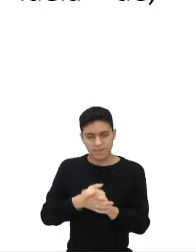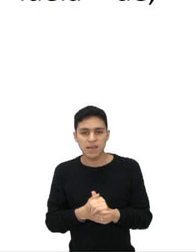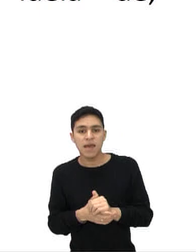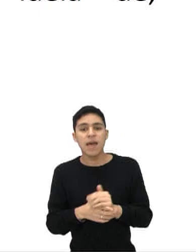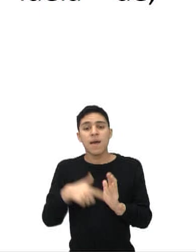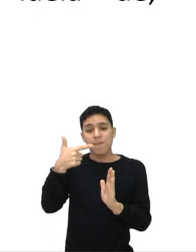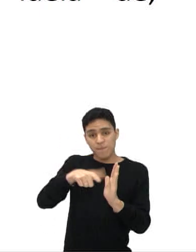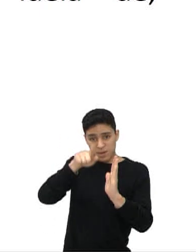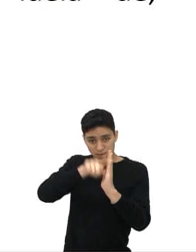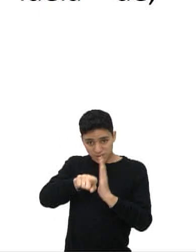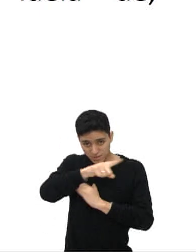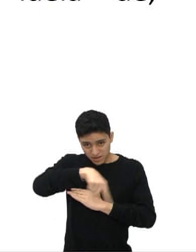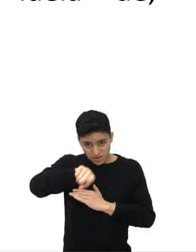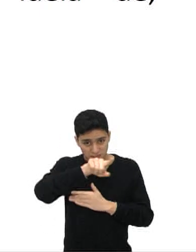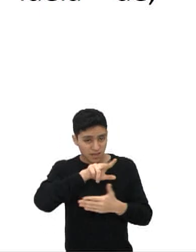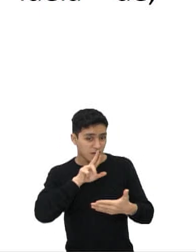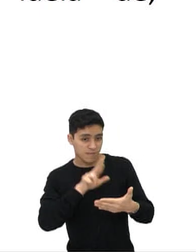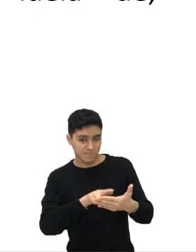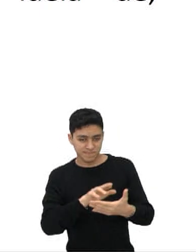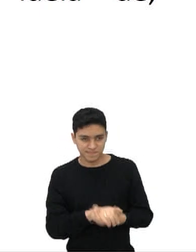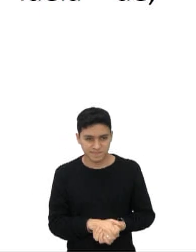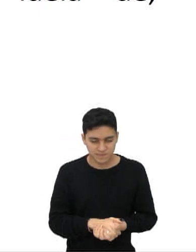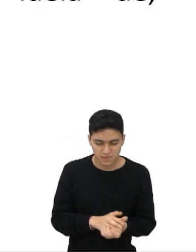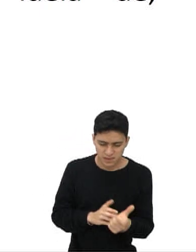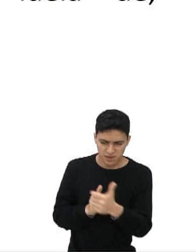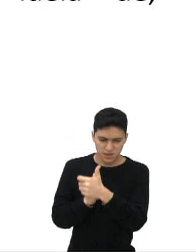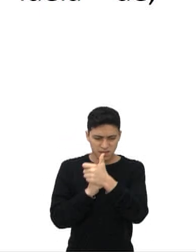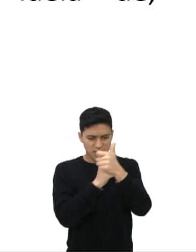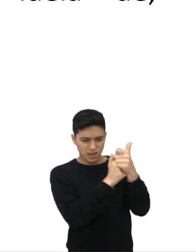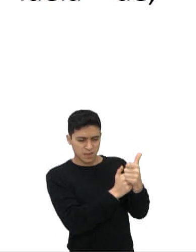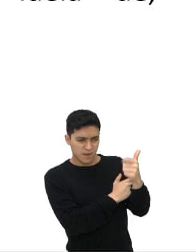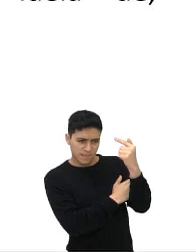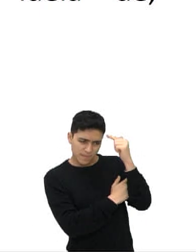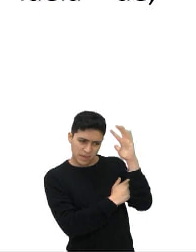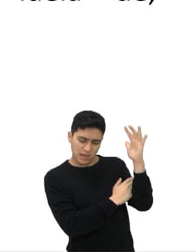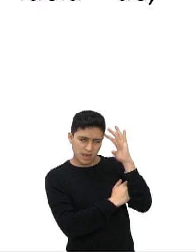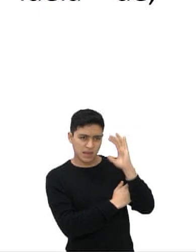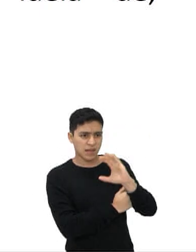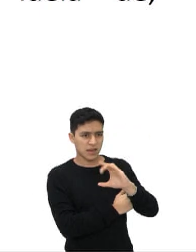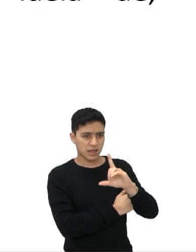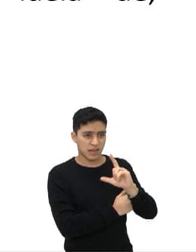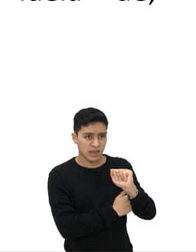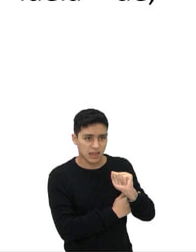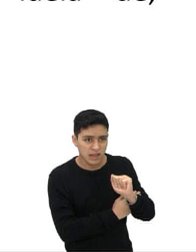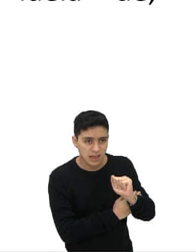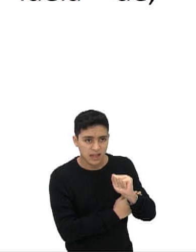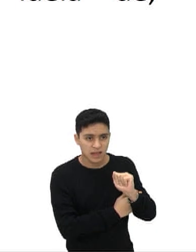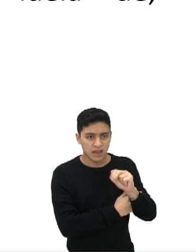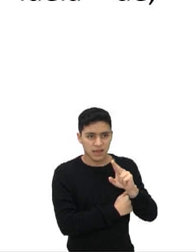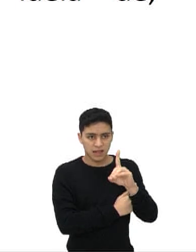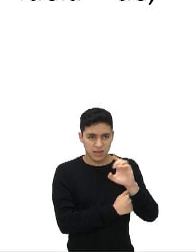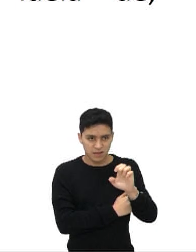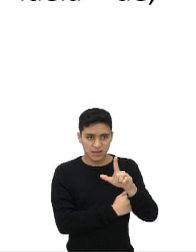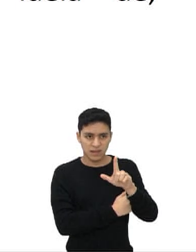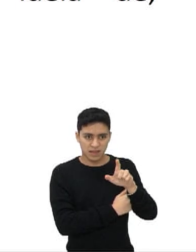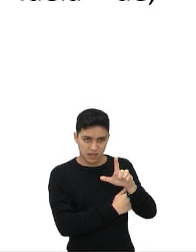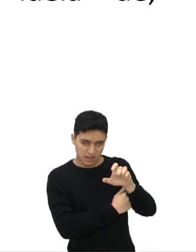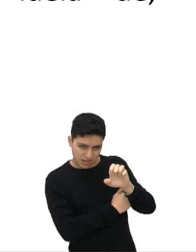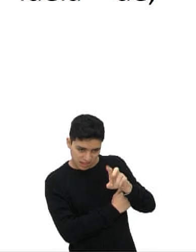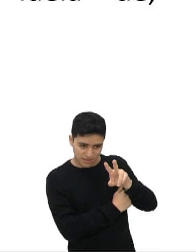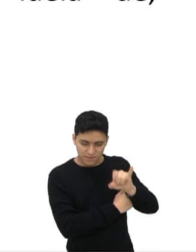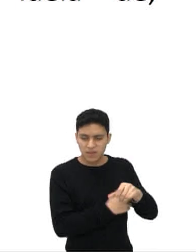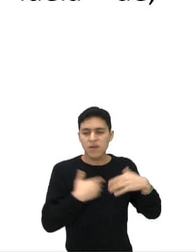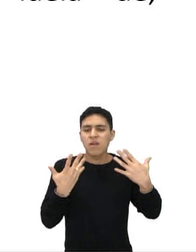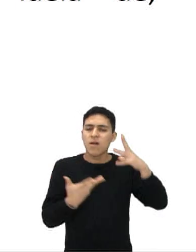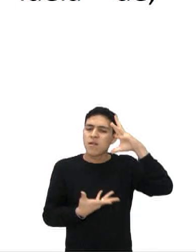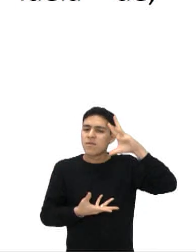você, olha que fácil esse. Segundo o pensamento de Claudio Lévi-Strauss, a interpretação adequada do